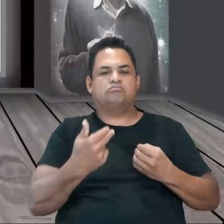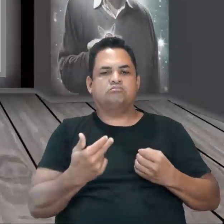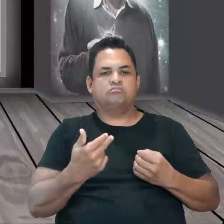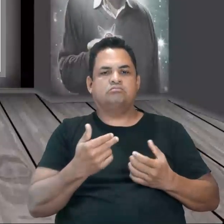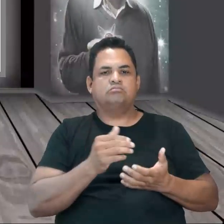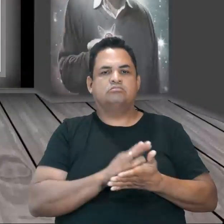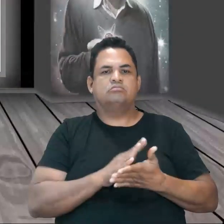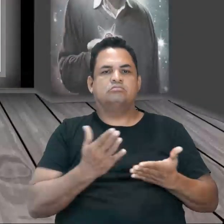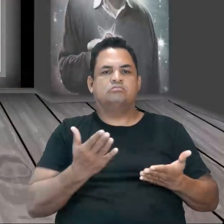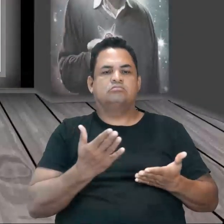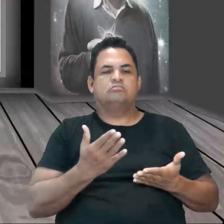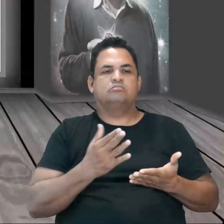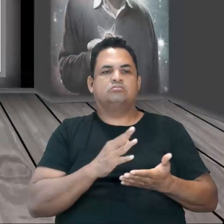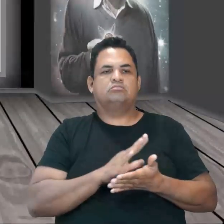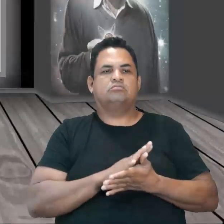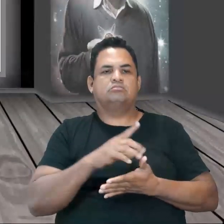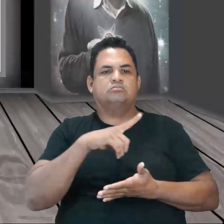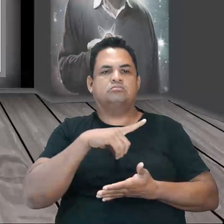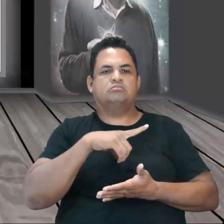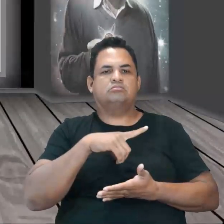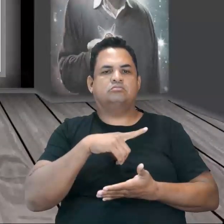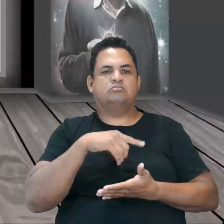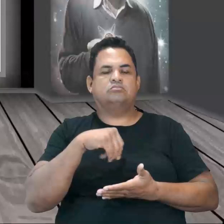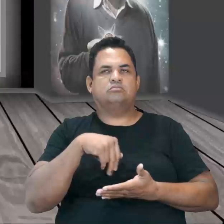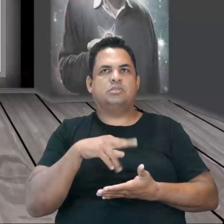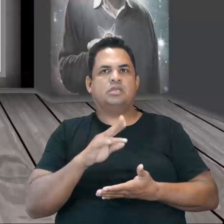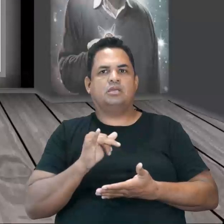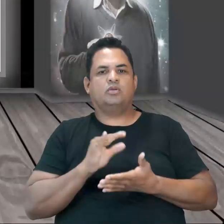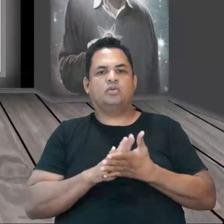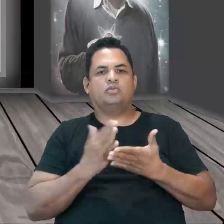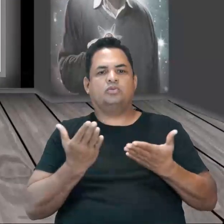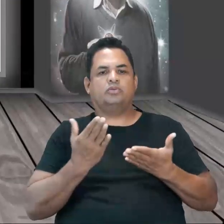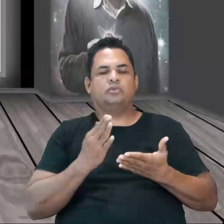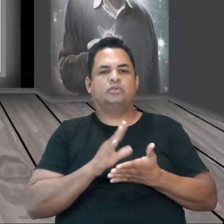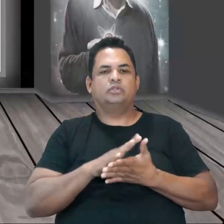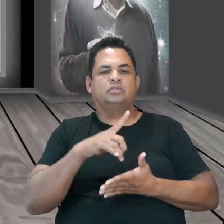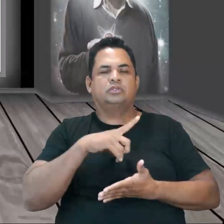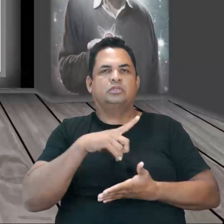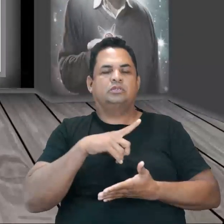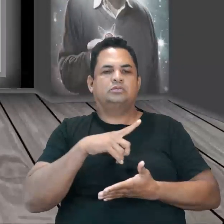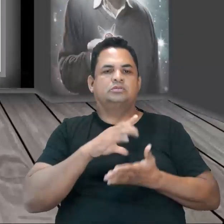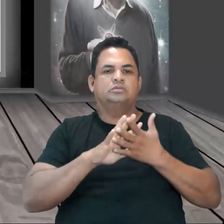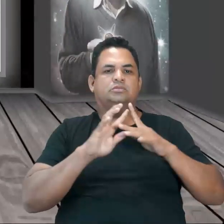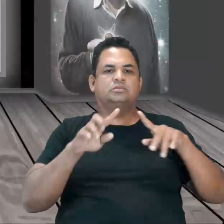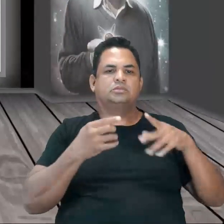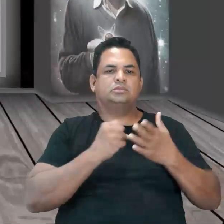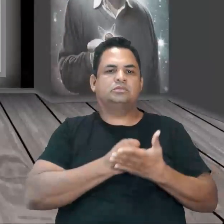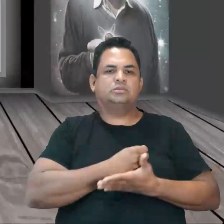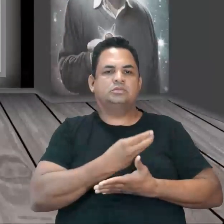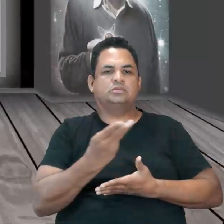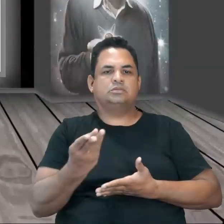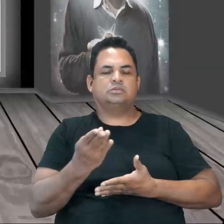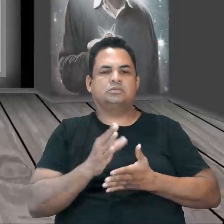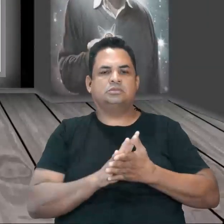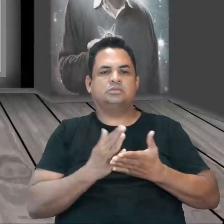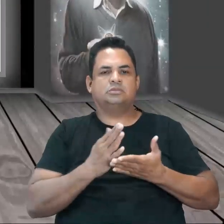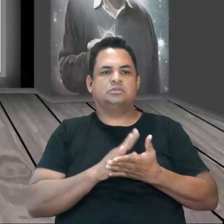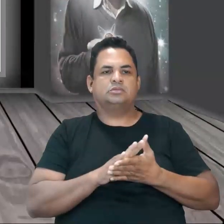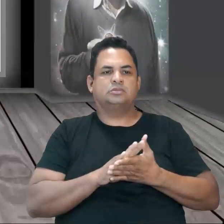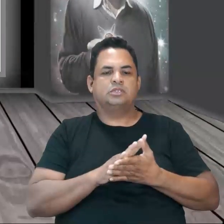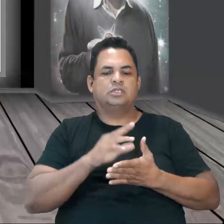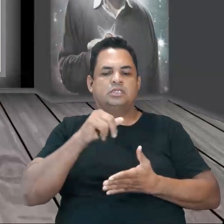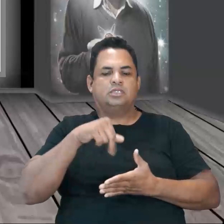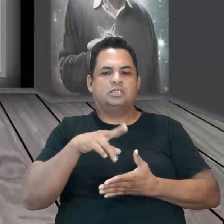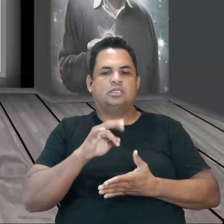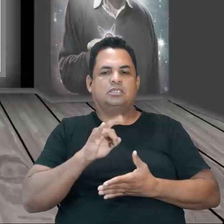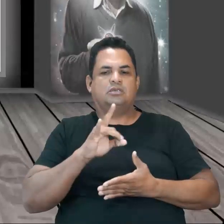é isso. O nêutron não possui nada? Ele tem uma certa quantidade que se neutraliza, mas